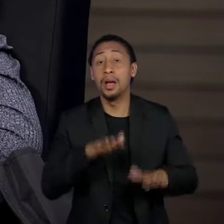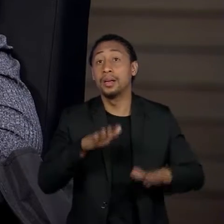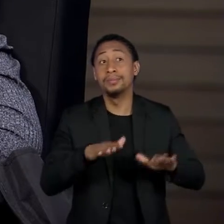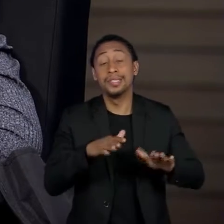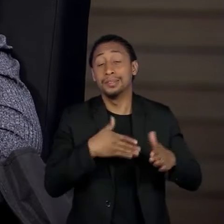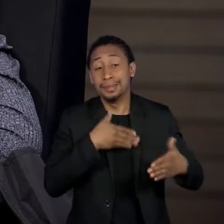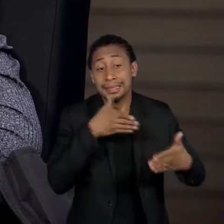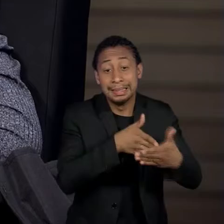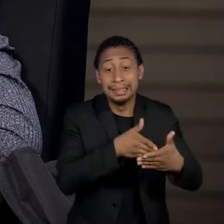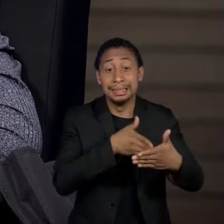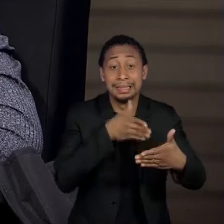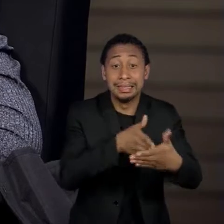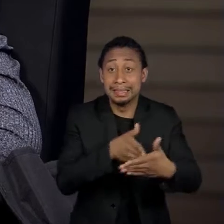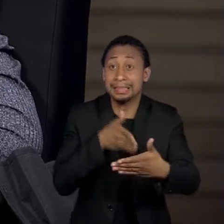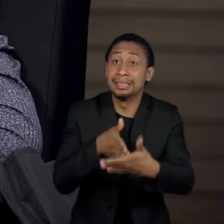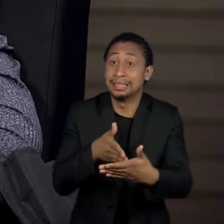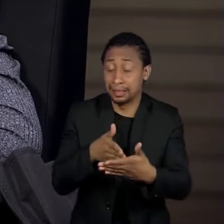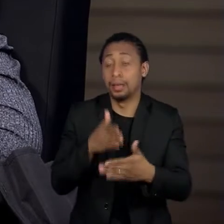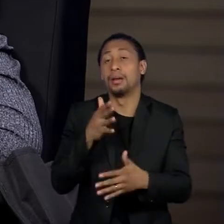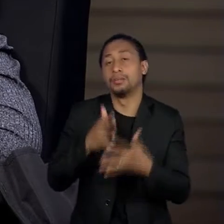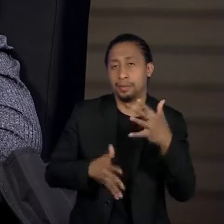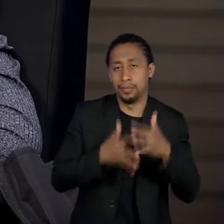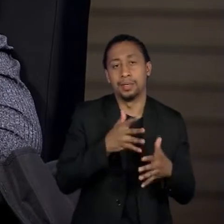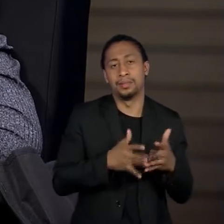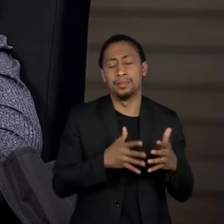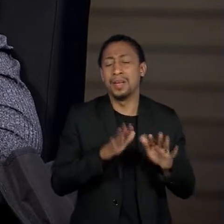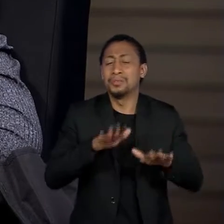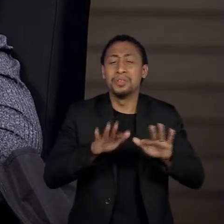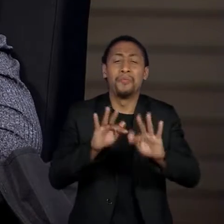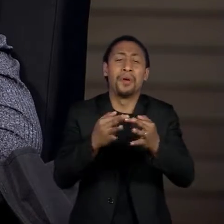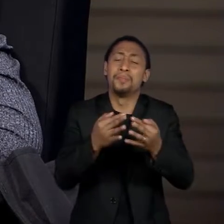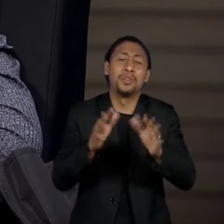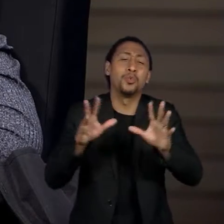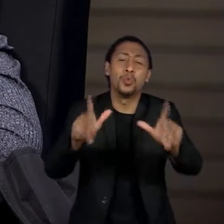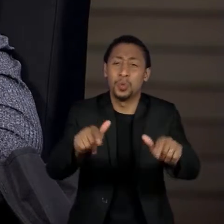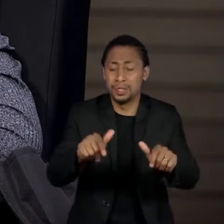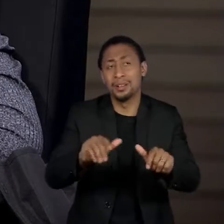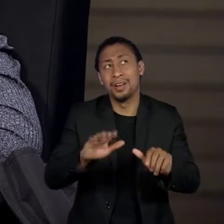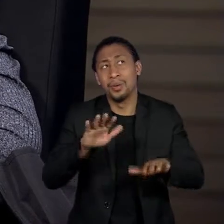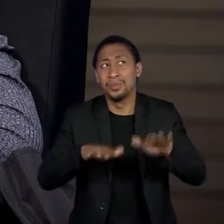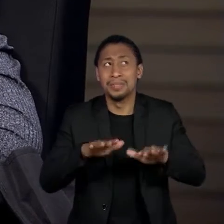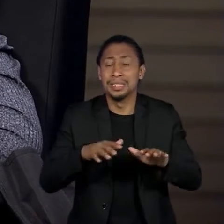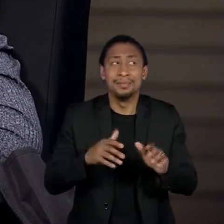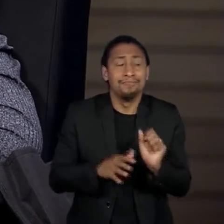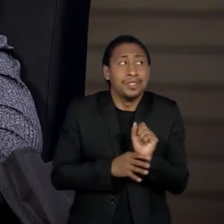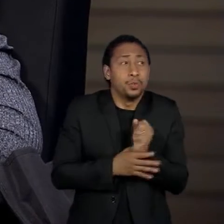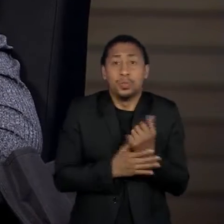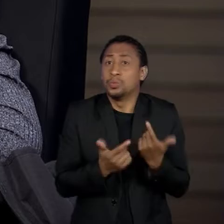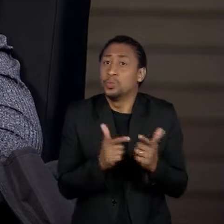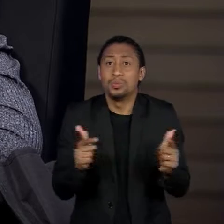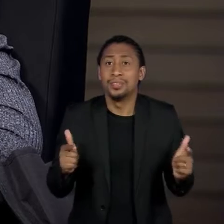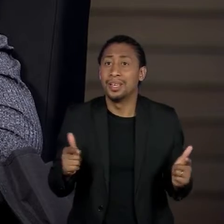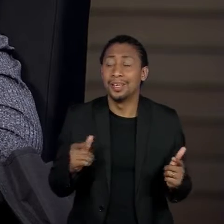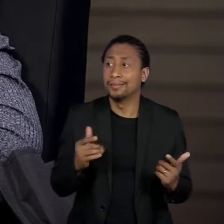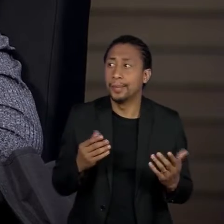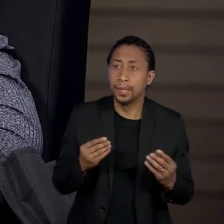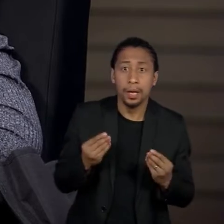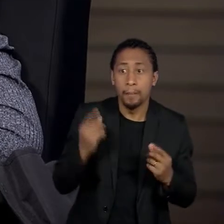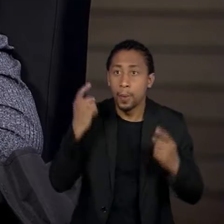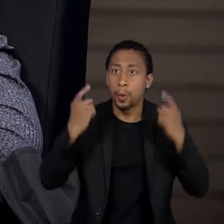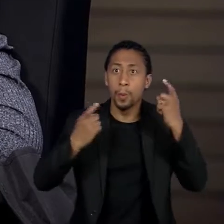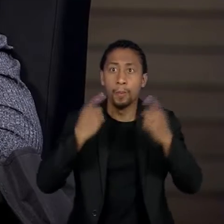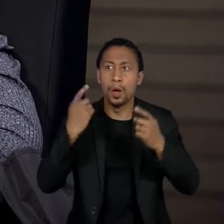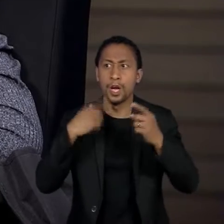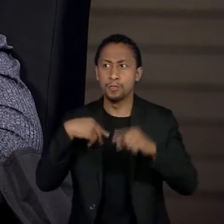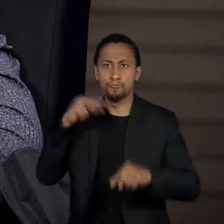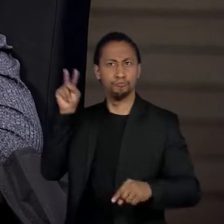barreira da nossa vida. Seja pela insegurança que toda família vai ter, esse estímulo de proteção